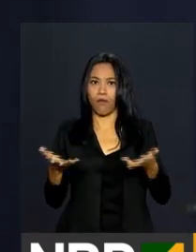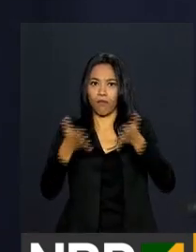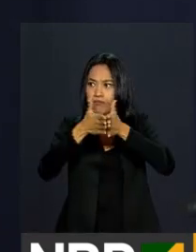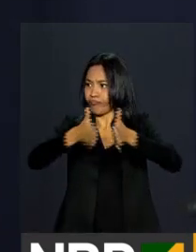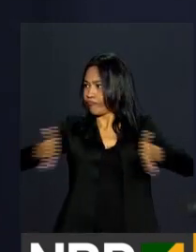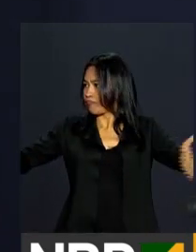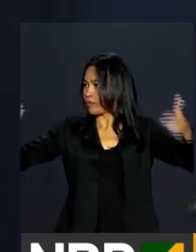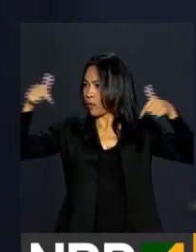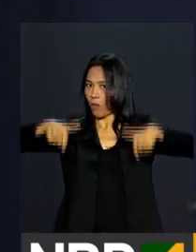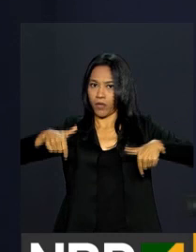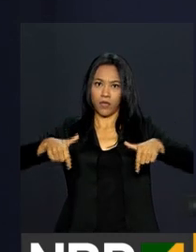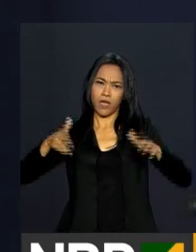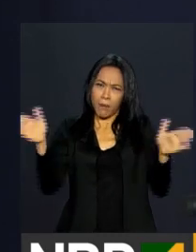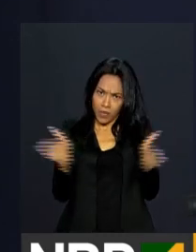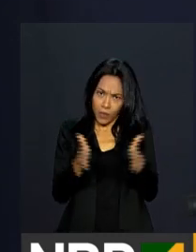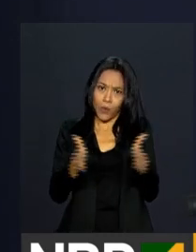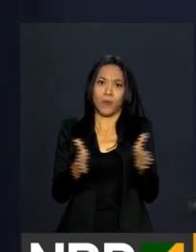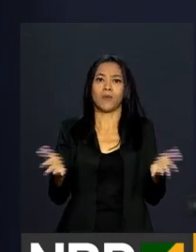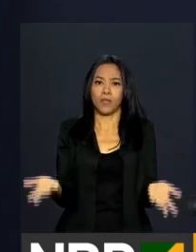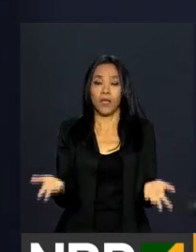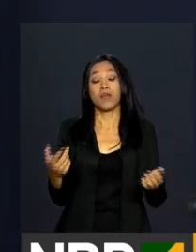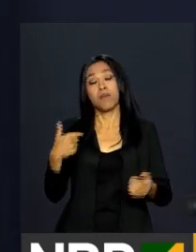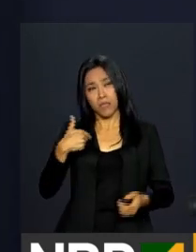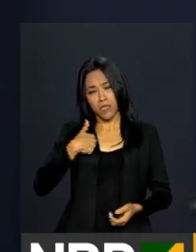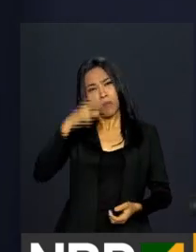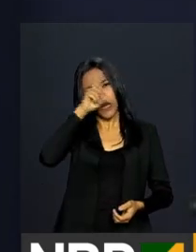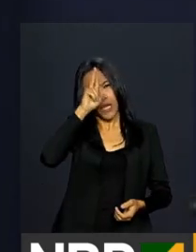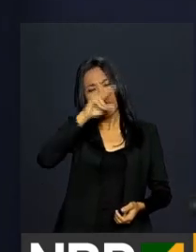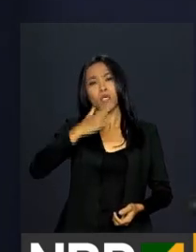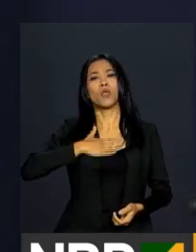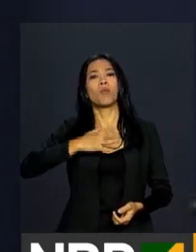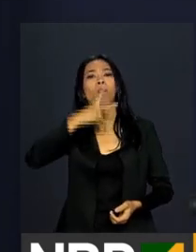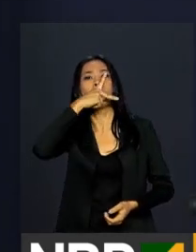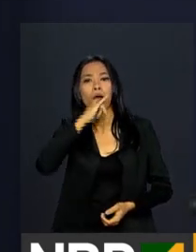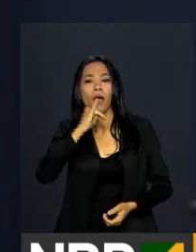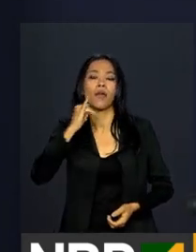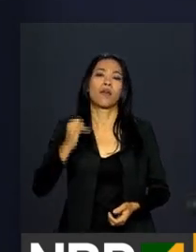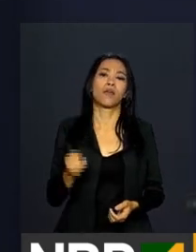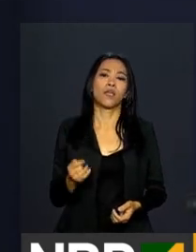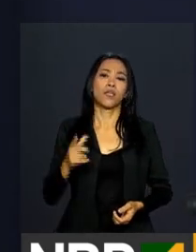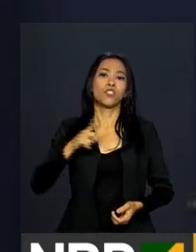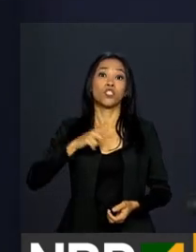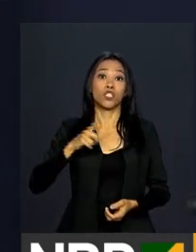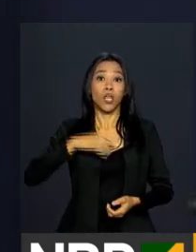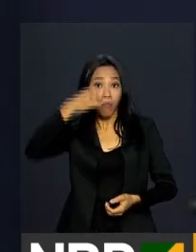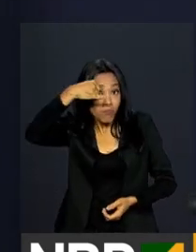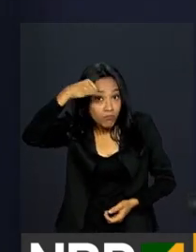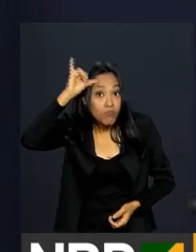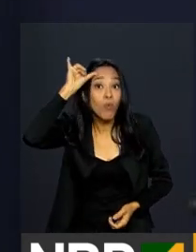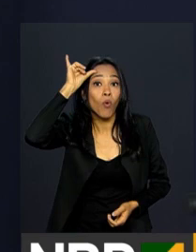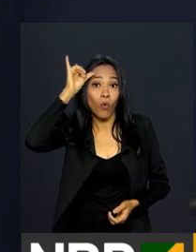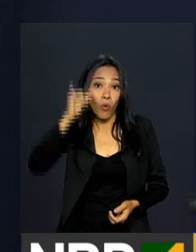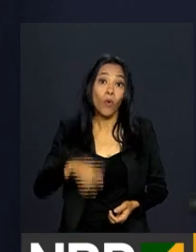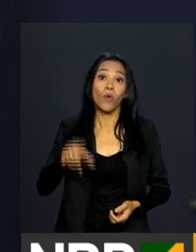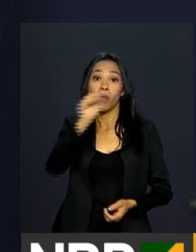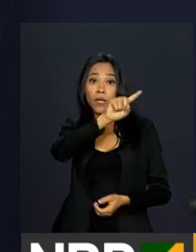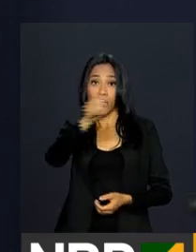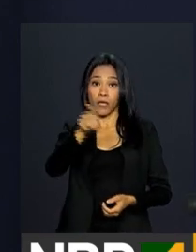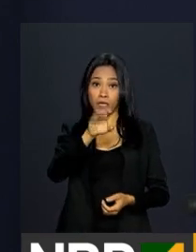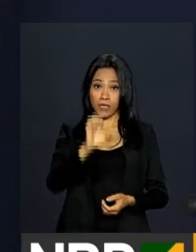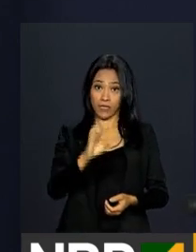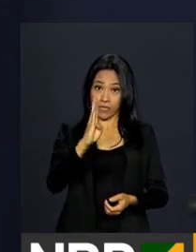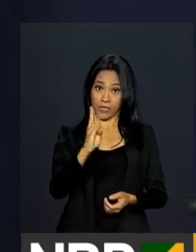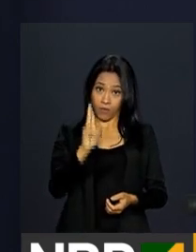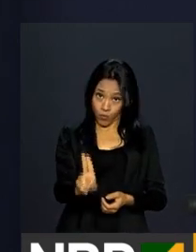deste parque, né? Era um pouco menor. Mas eu me lembro que meu pai tinha lá um boi zebu, né? Ele criava